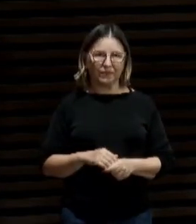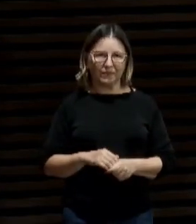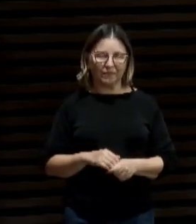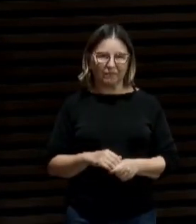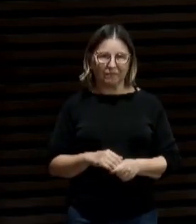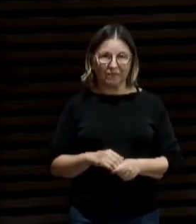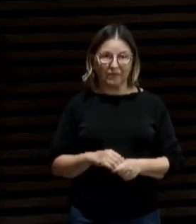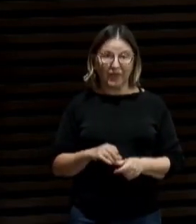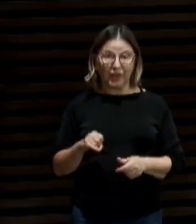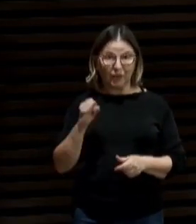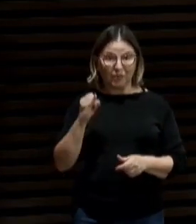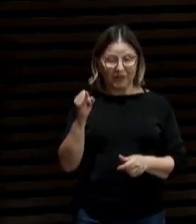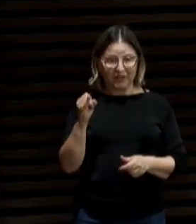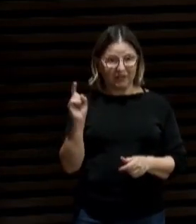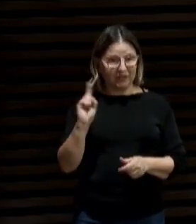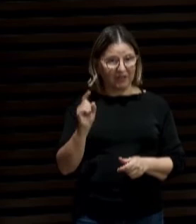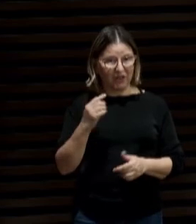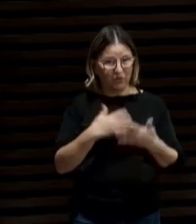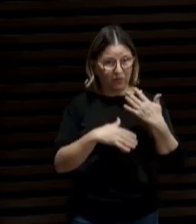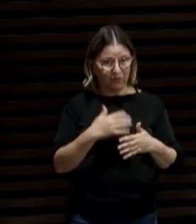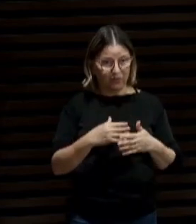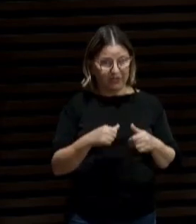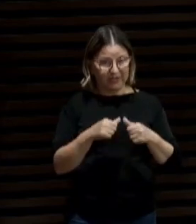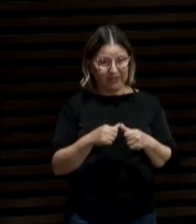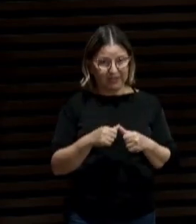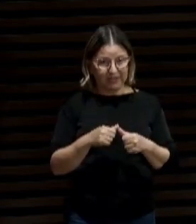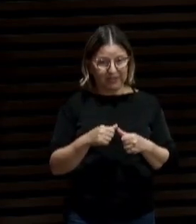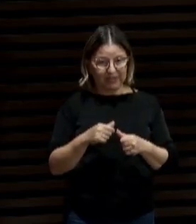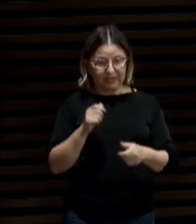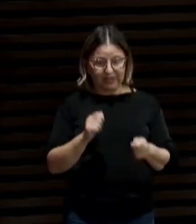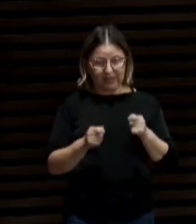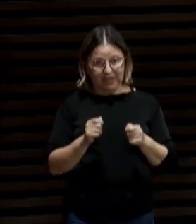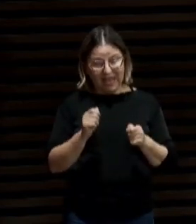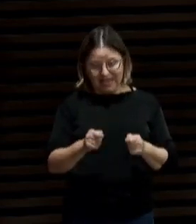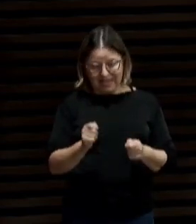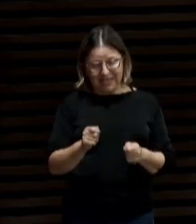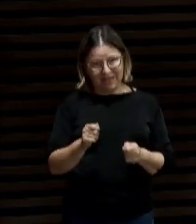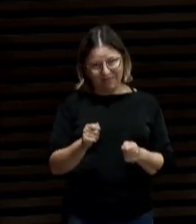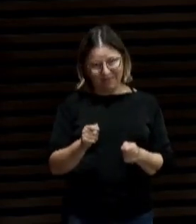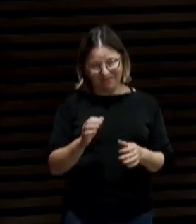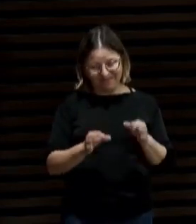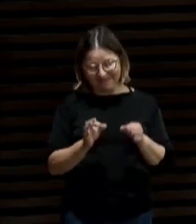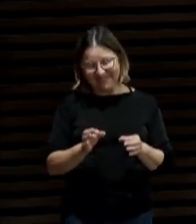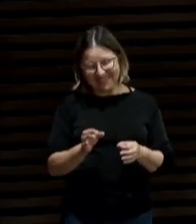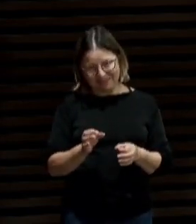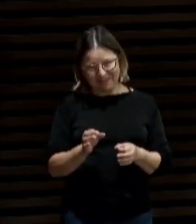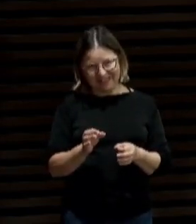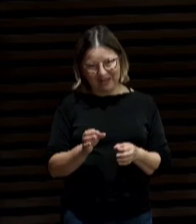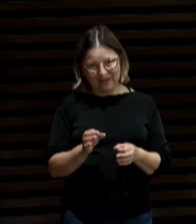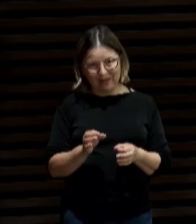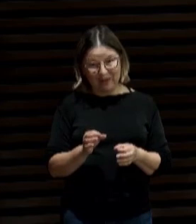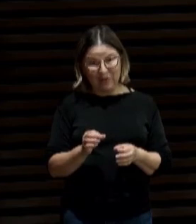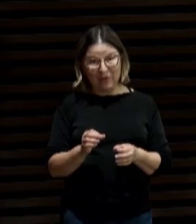É importante, amados, a gente não confundir esse tribunal aqui com o grande trono branco. Tá? Aqui no